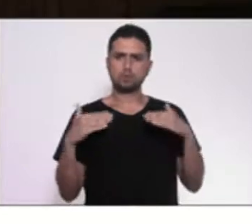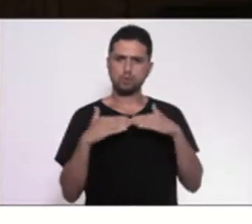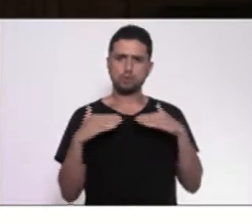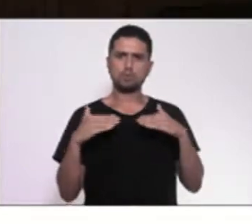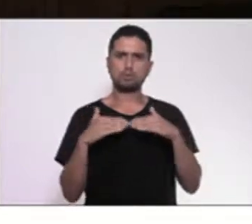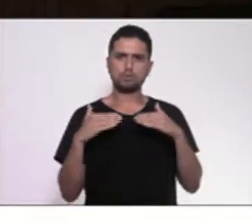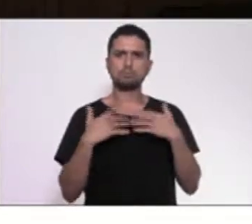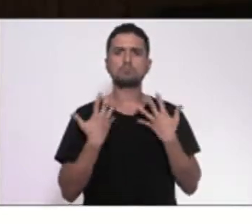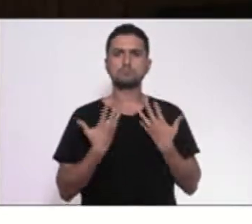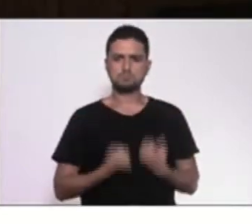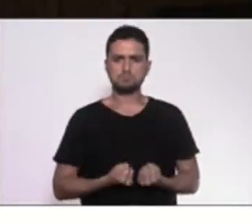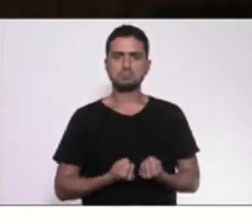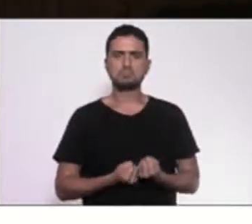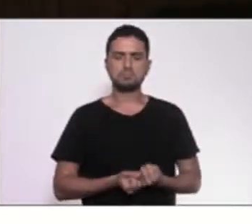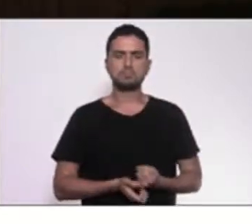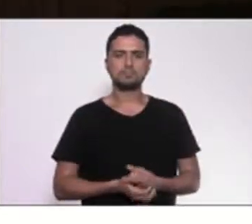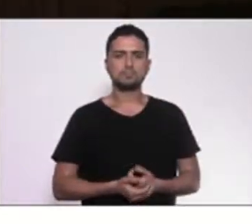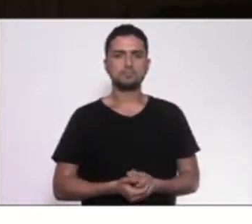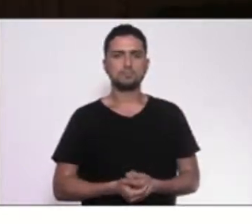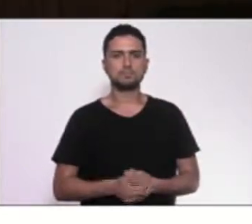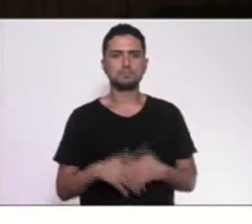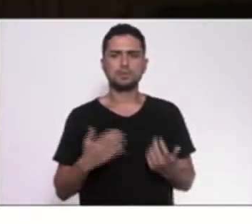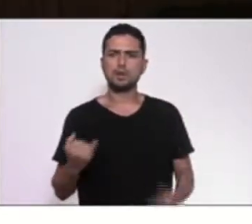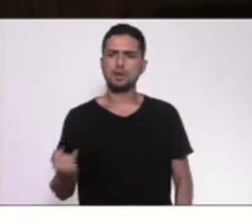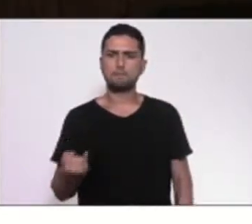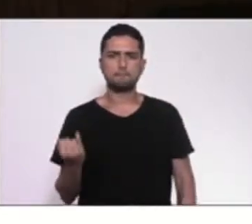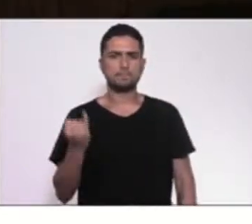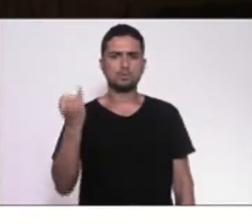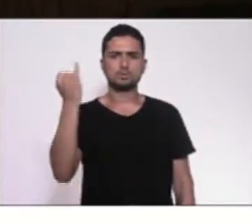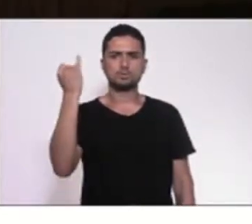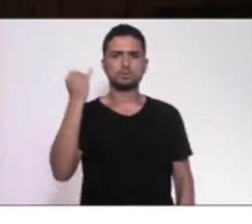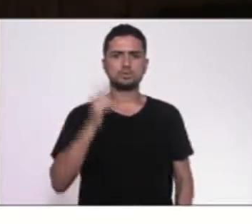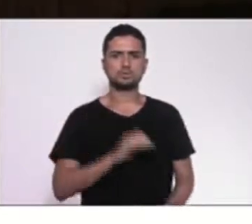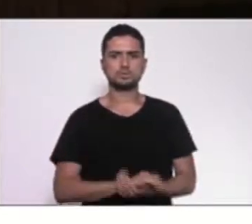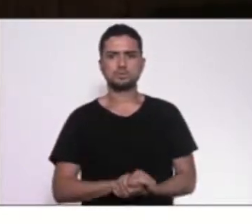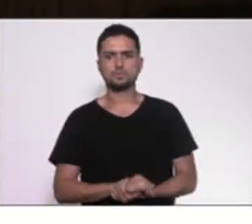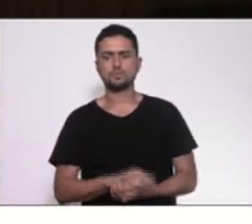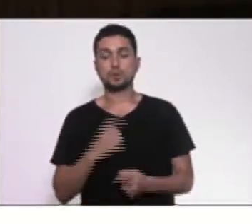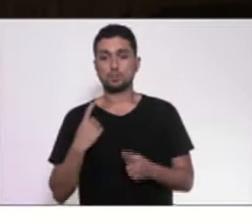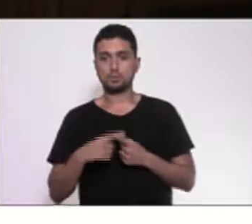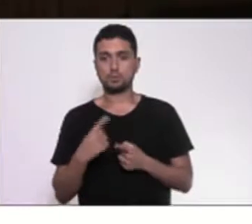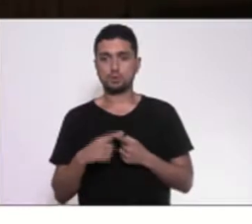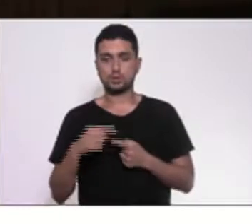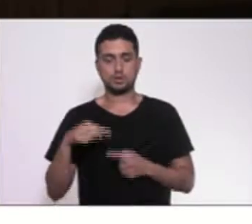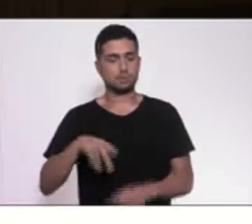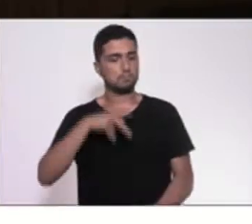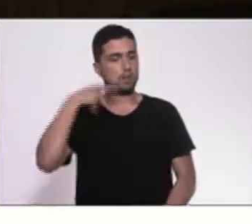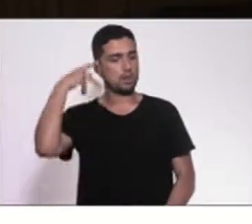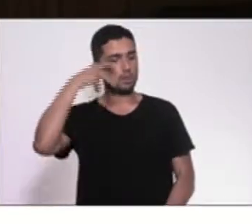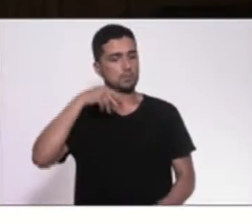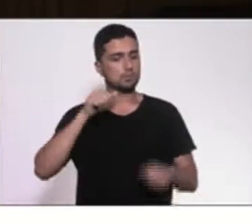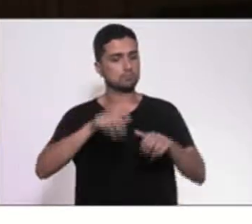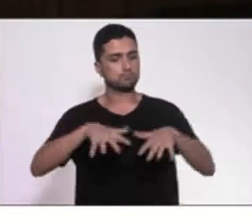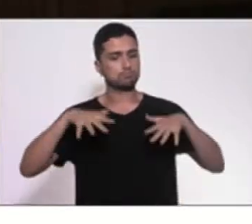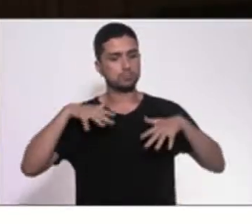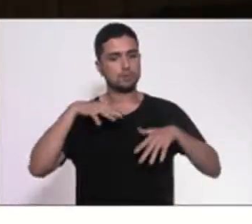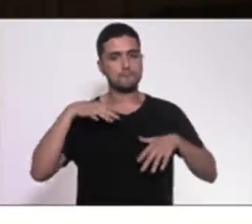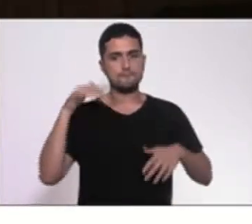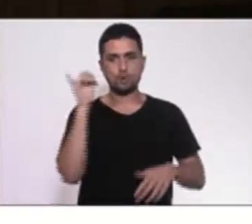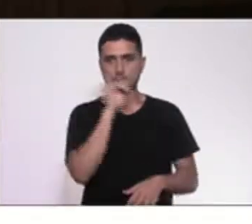concordaram com tal feito. Isto é importante porque o parlamento